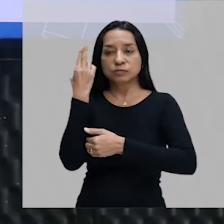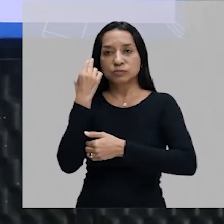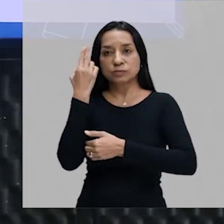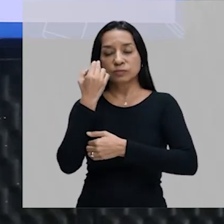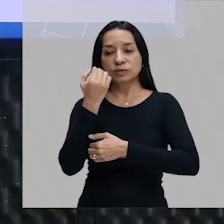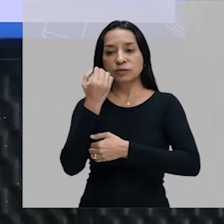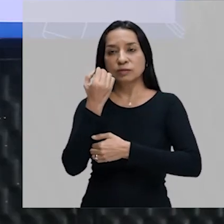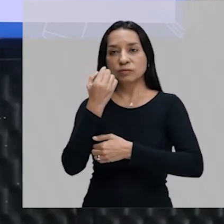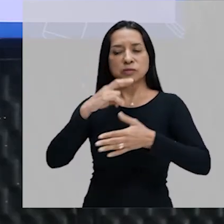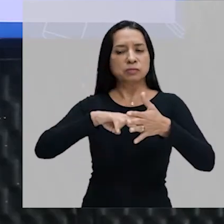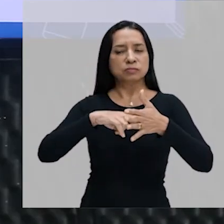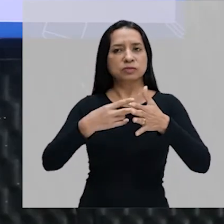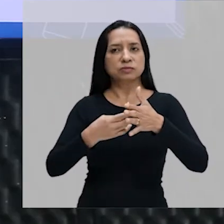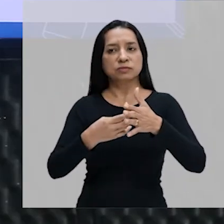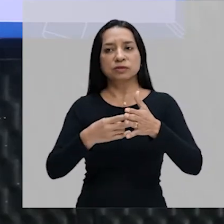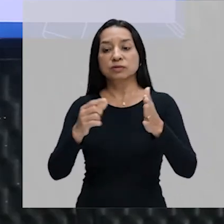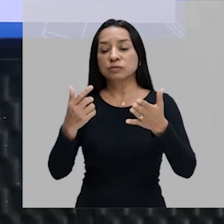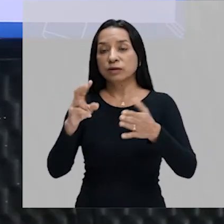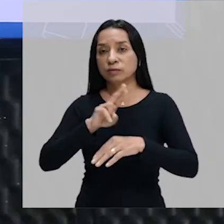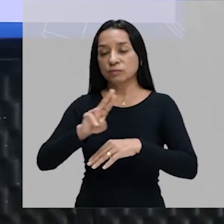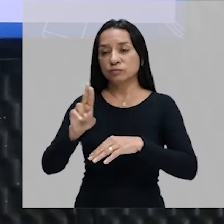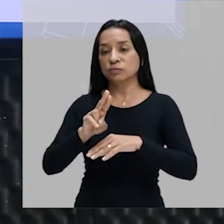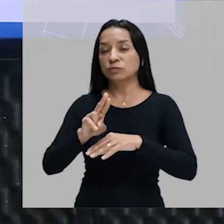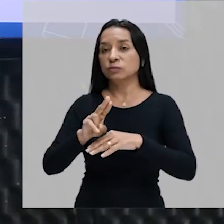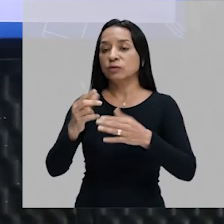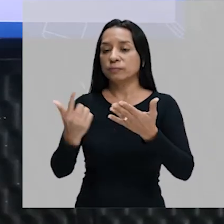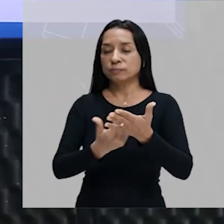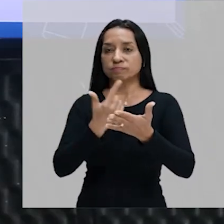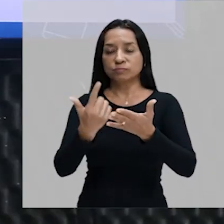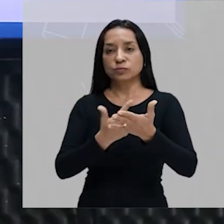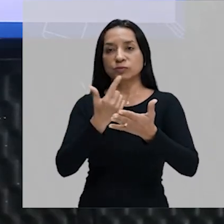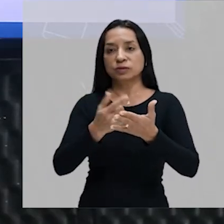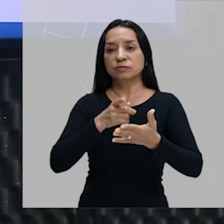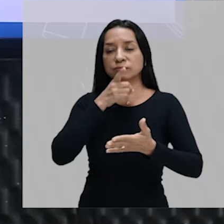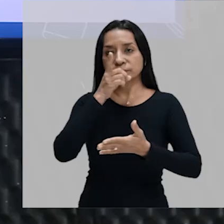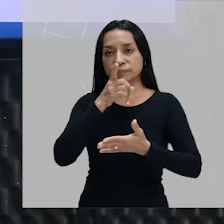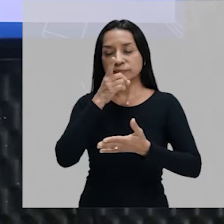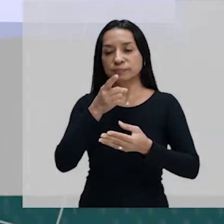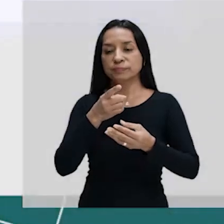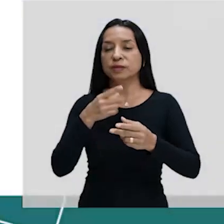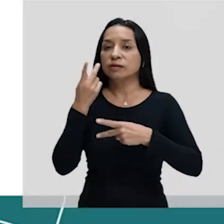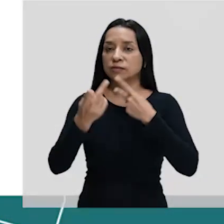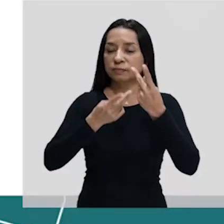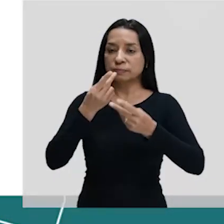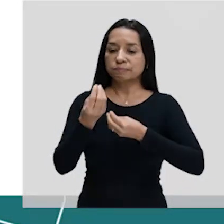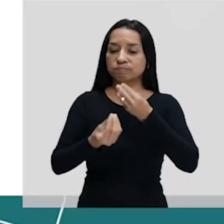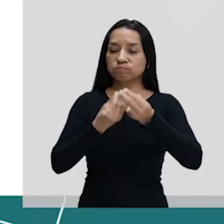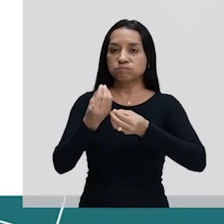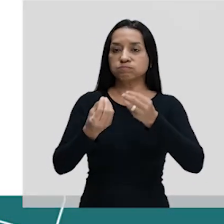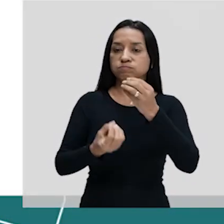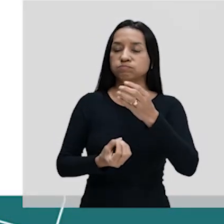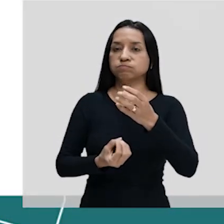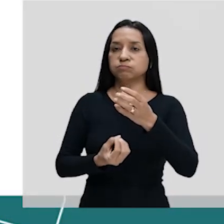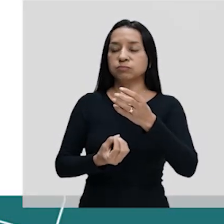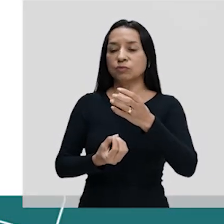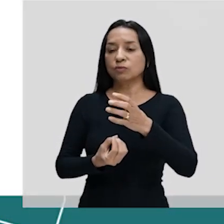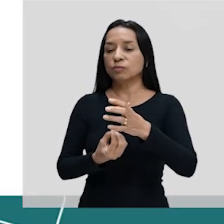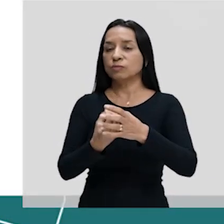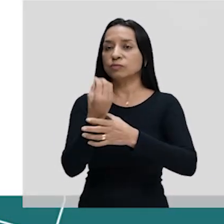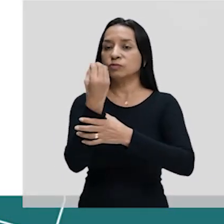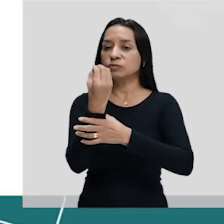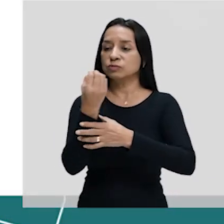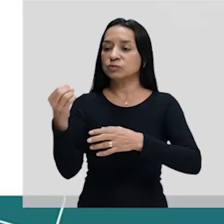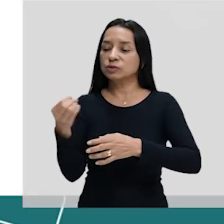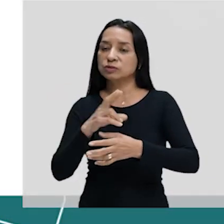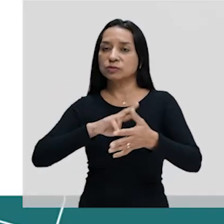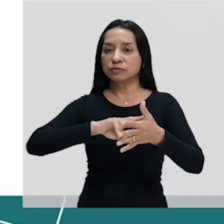nome do livro de Charles Darwin. E ele fala como as espécies vão surgindo, como elas vão sendo originadas a partir